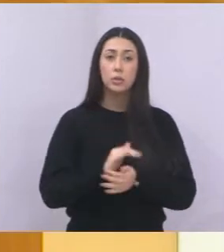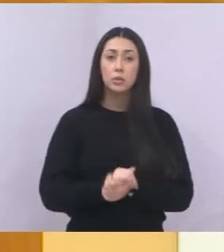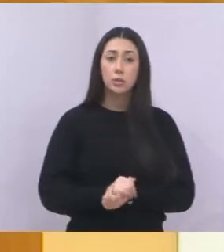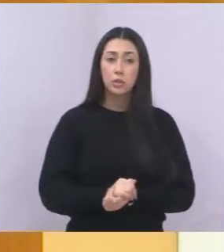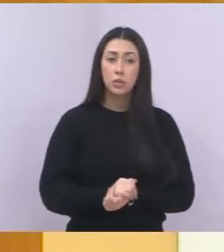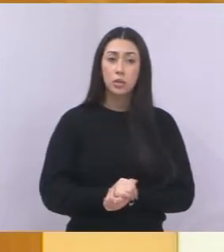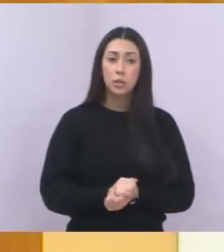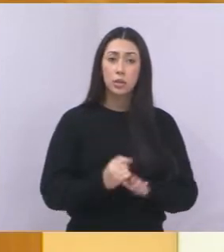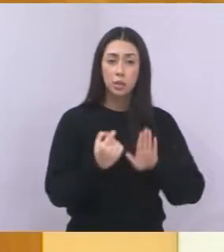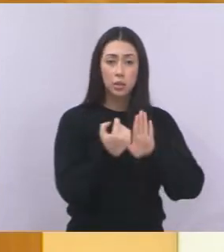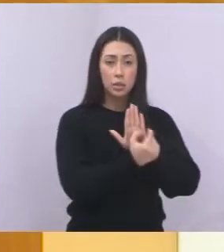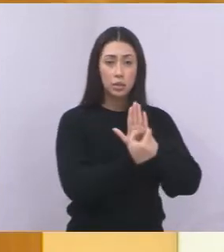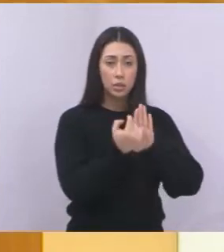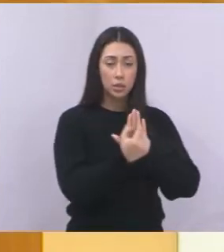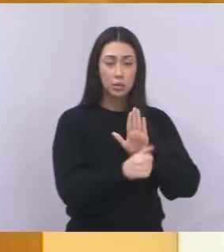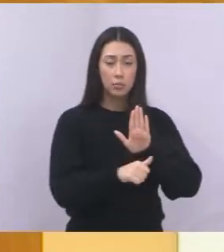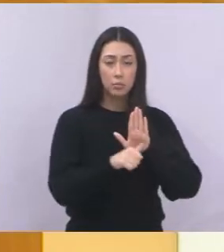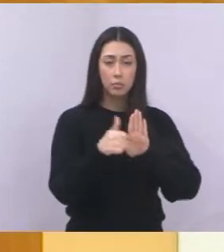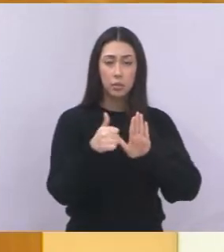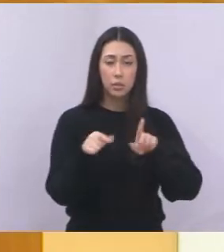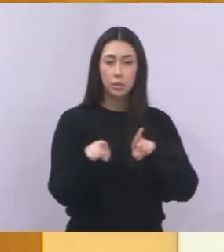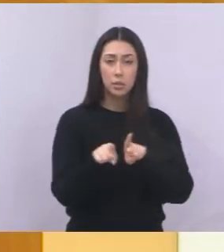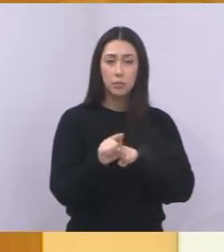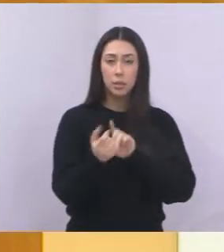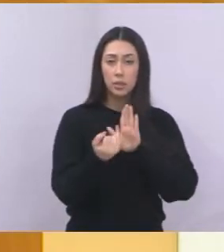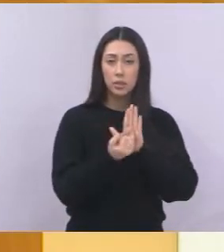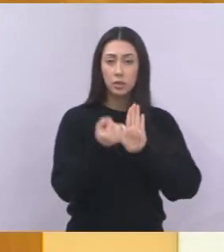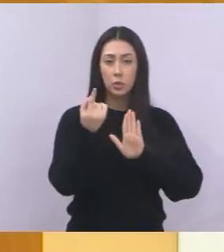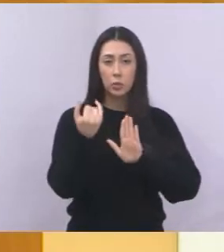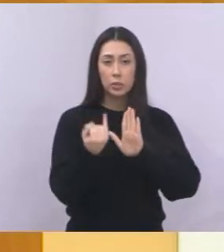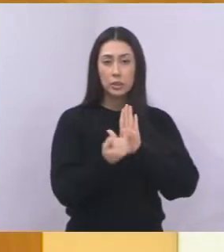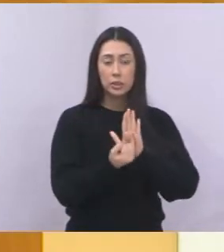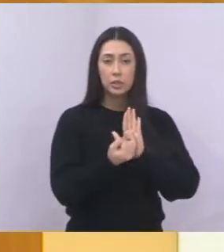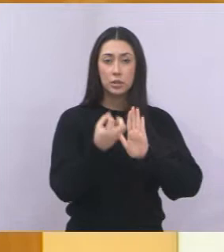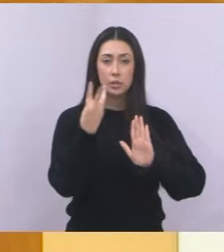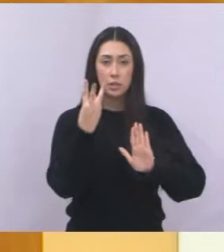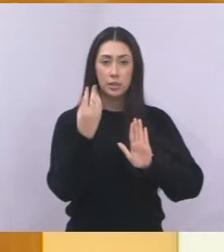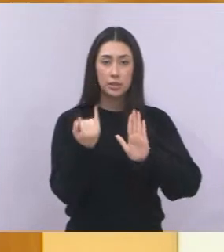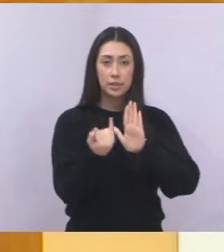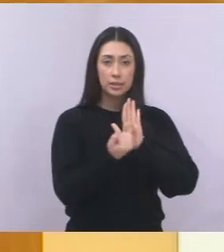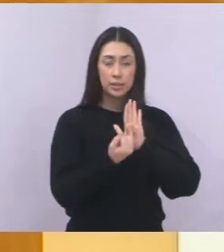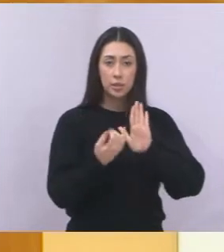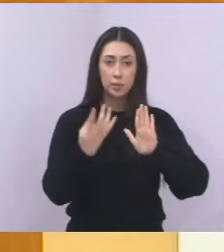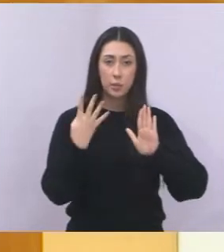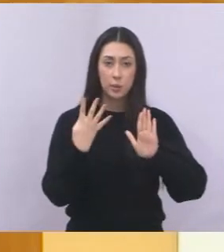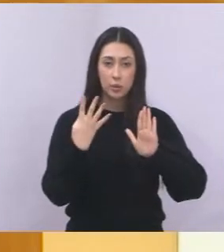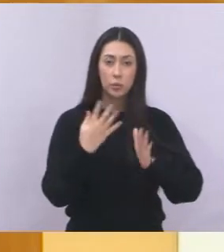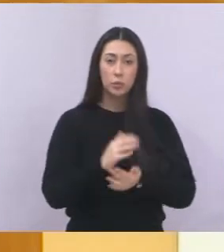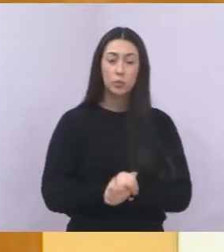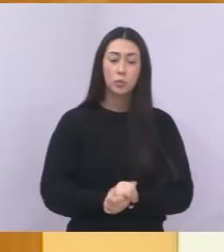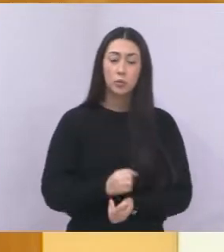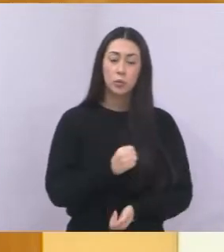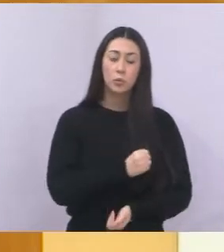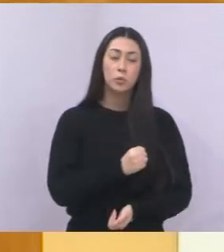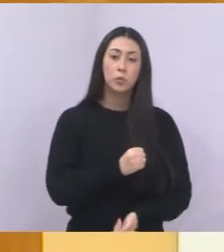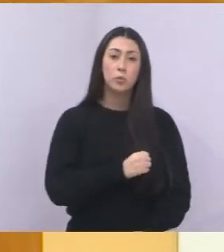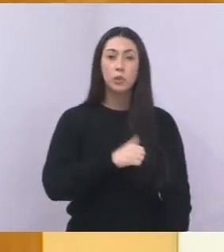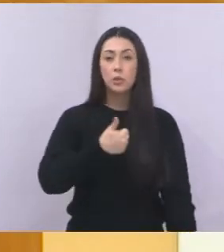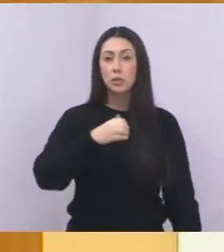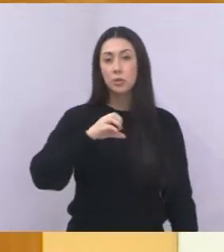na linha A do inciso 1º e os incisos 3º e 4º do artigo 34 da Emenda Constitucional número 103